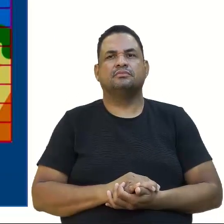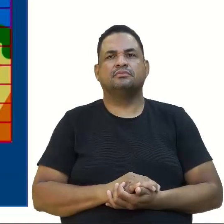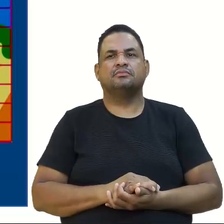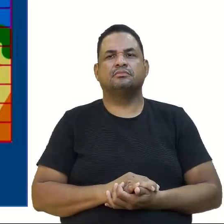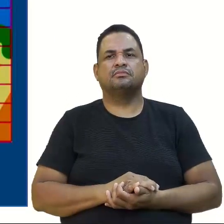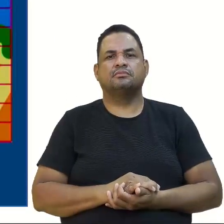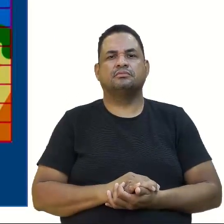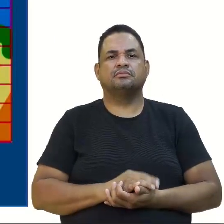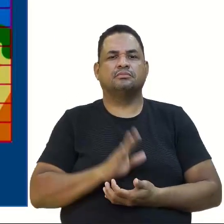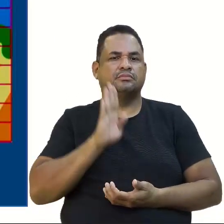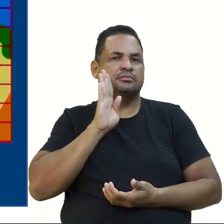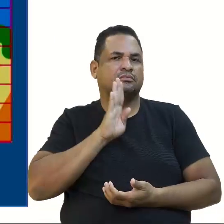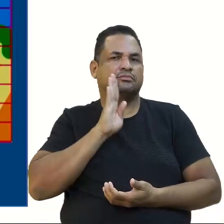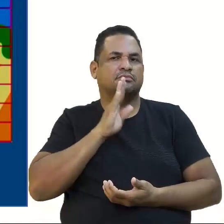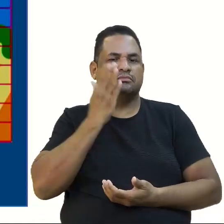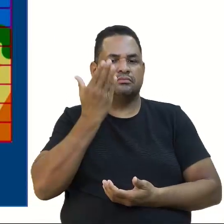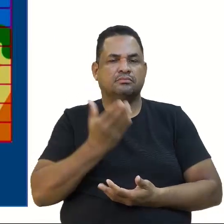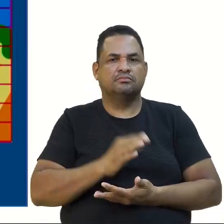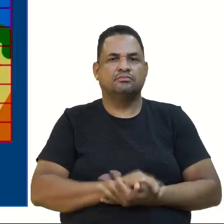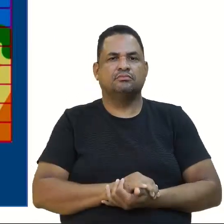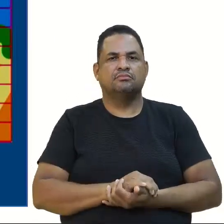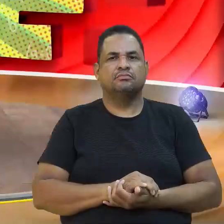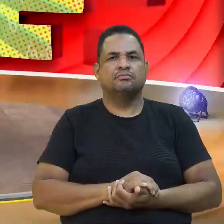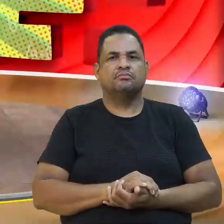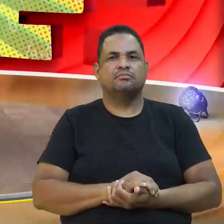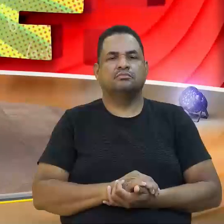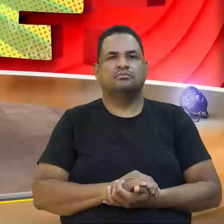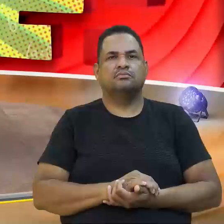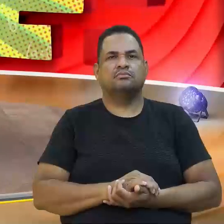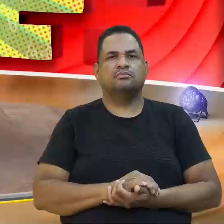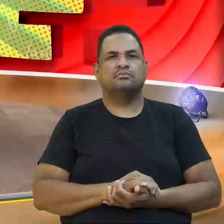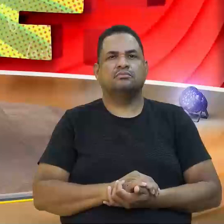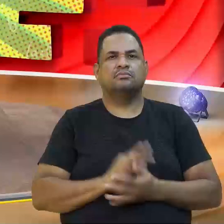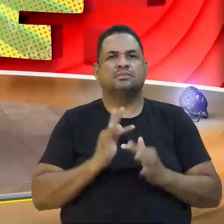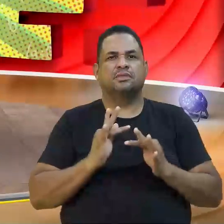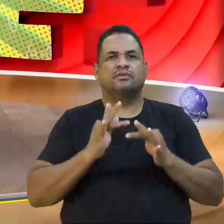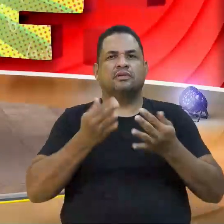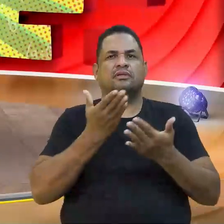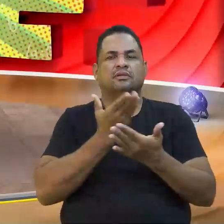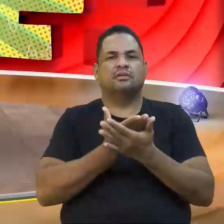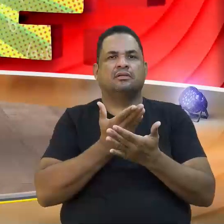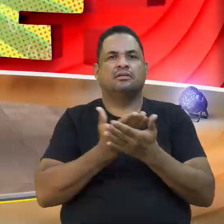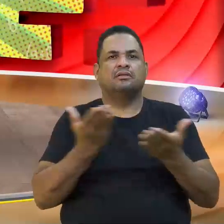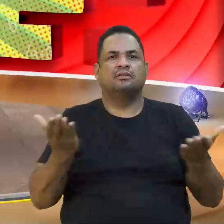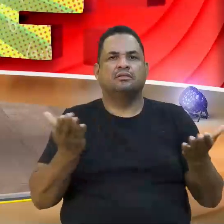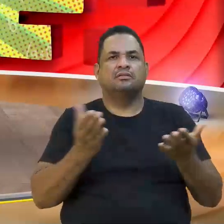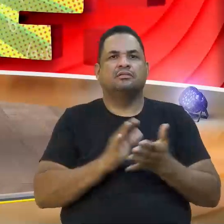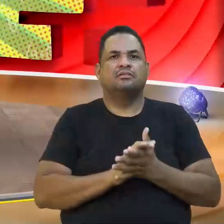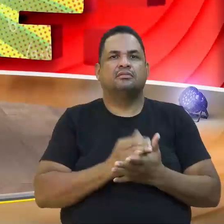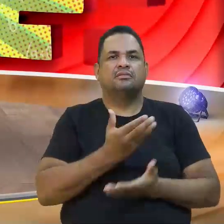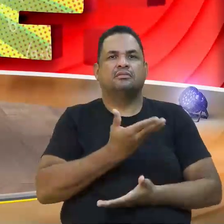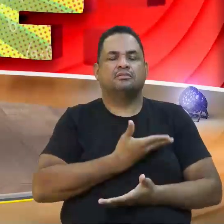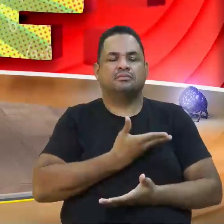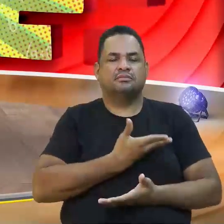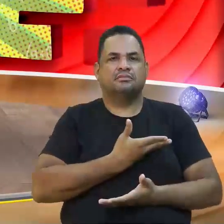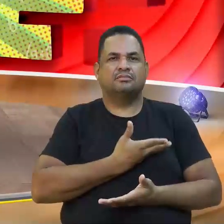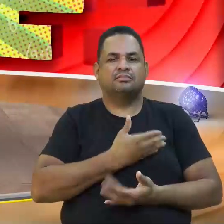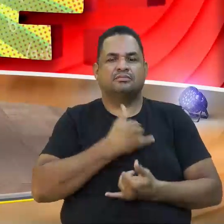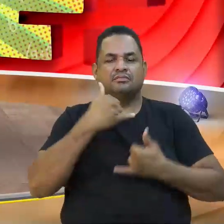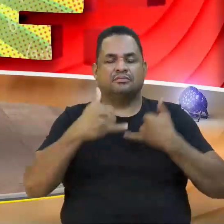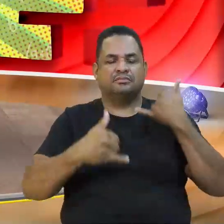Muito legal até aí, né? Muito bem. E é claro que a gente finaliza a nossa aula com o nosso amigo brincando com